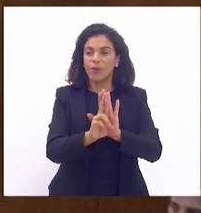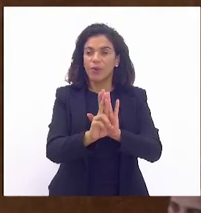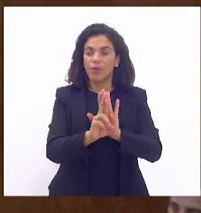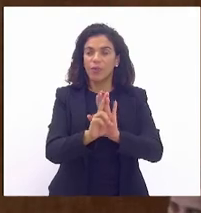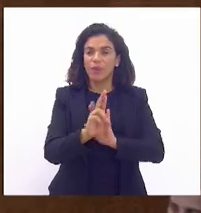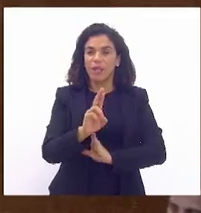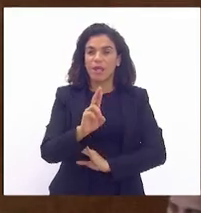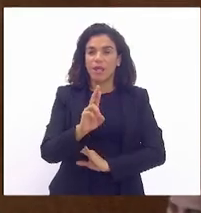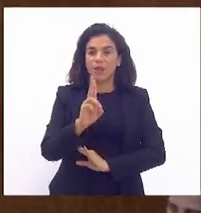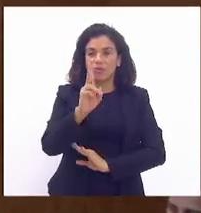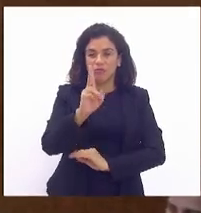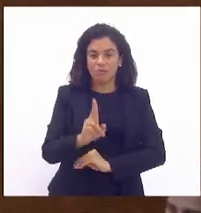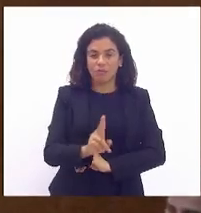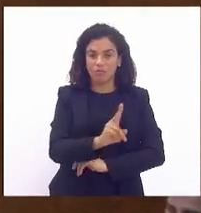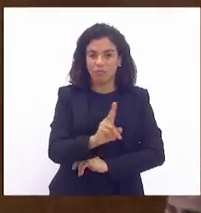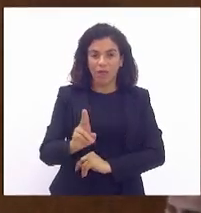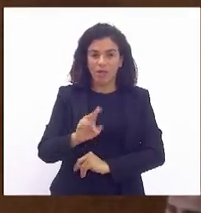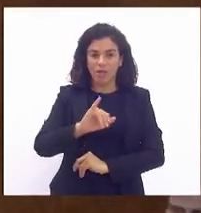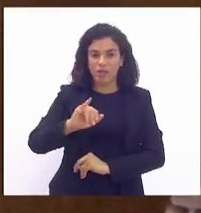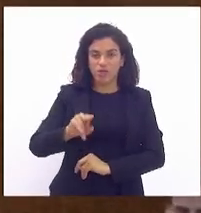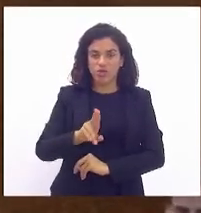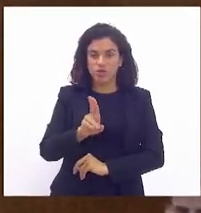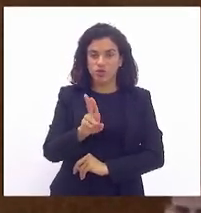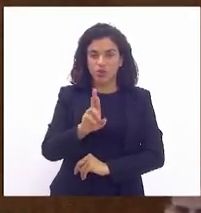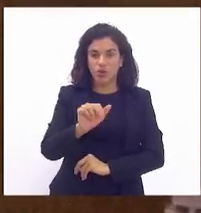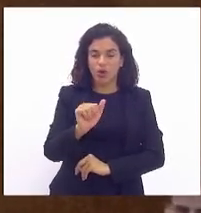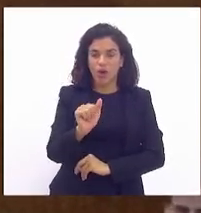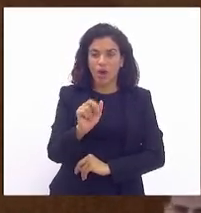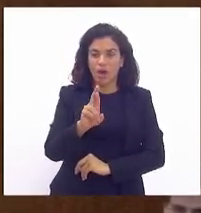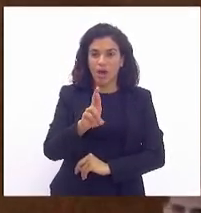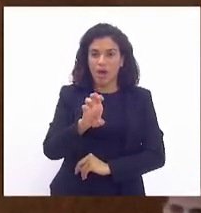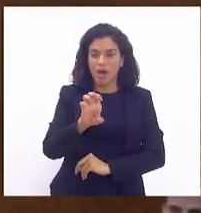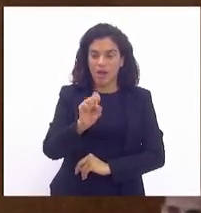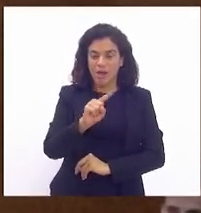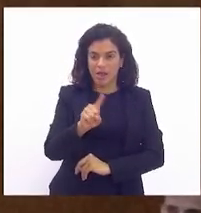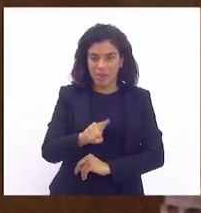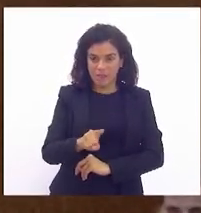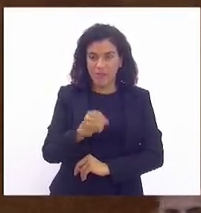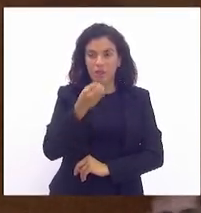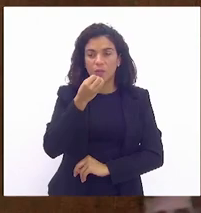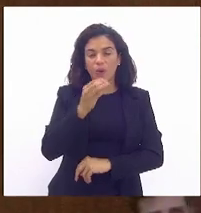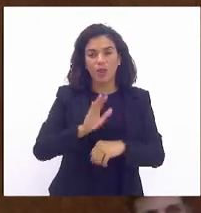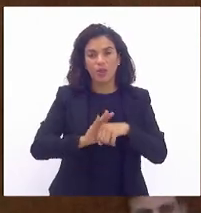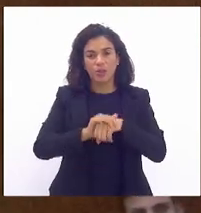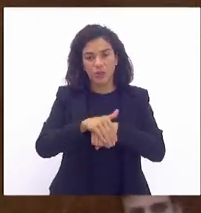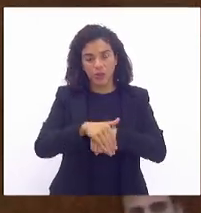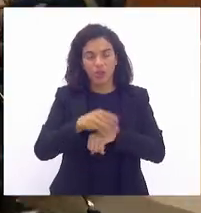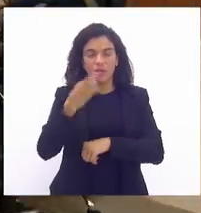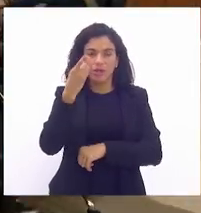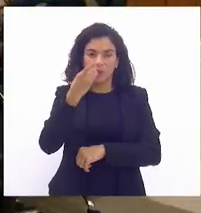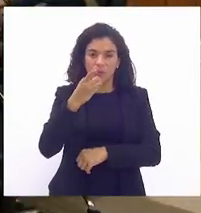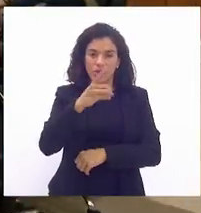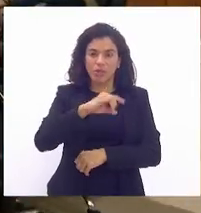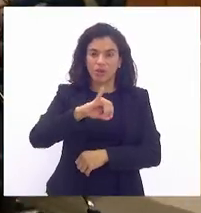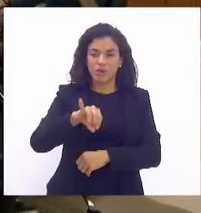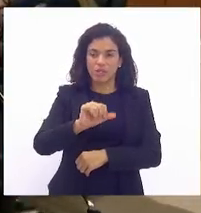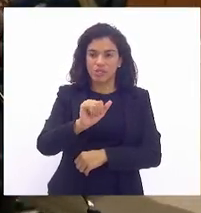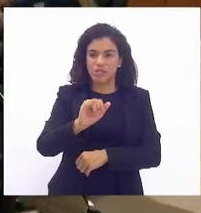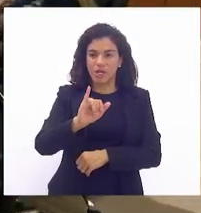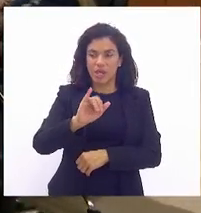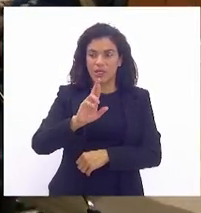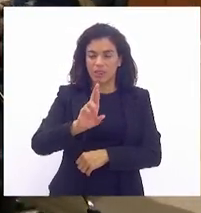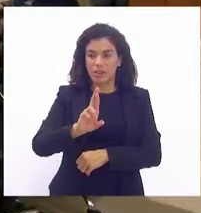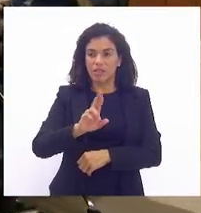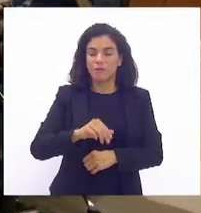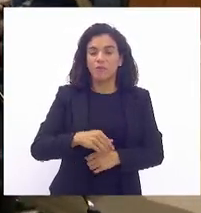Episcopal de Volta Redonda, o padre Juarez Sampaio, uma palavra. Boa noite, Sari. Boa noite. Obrigado